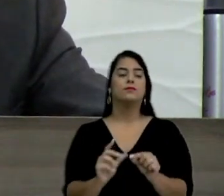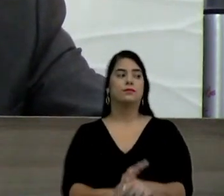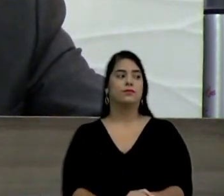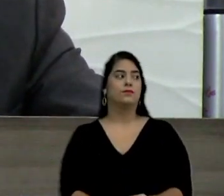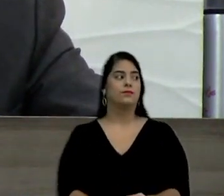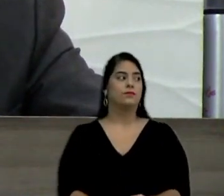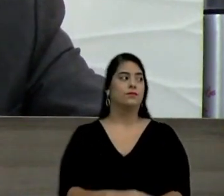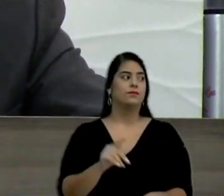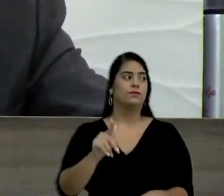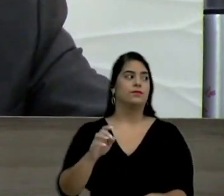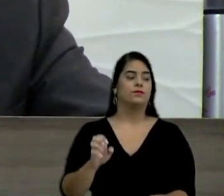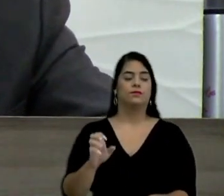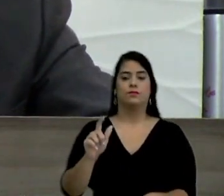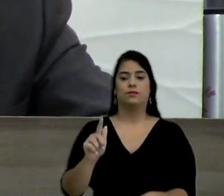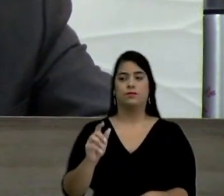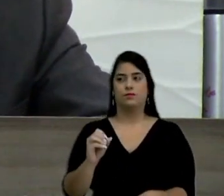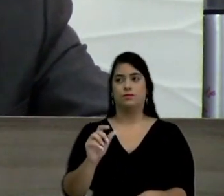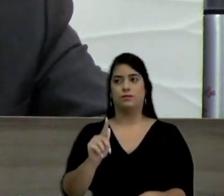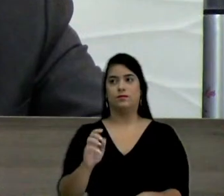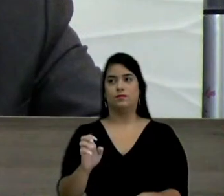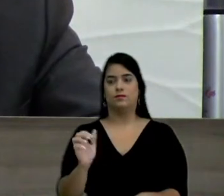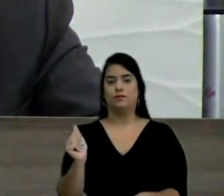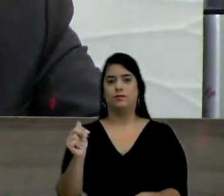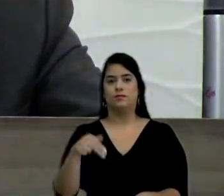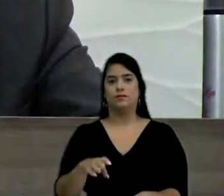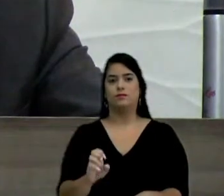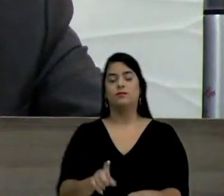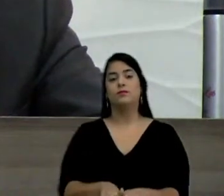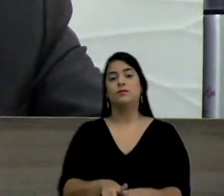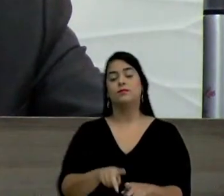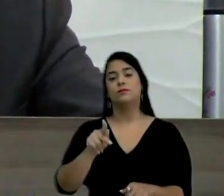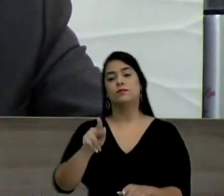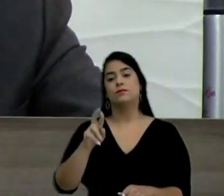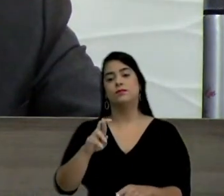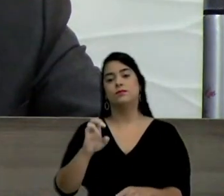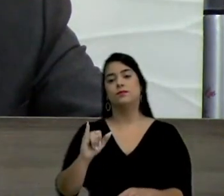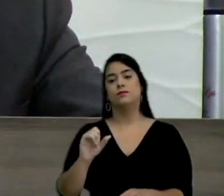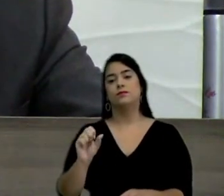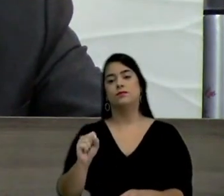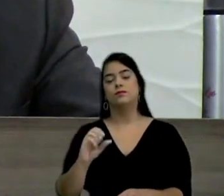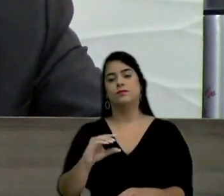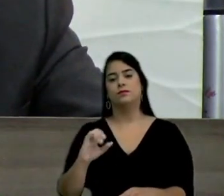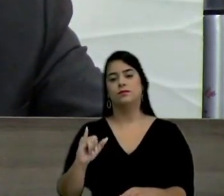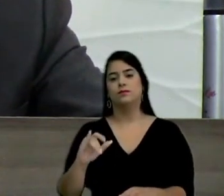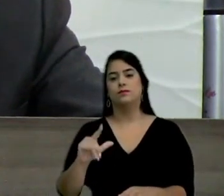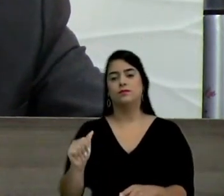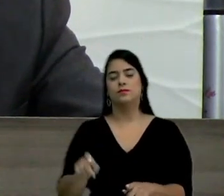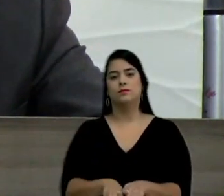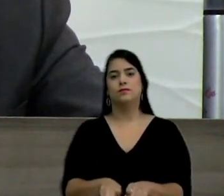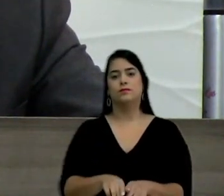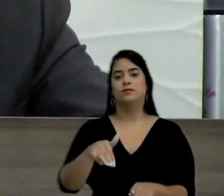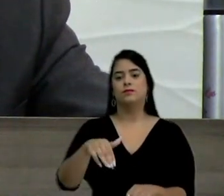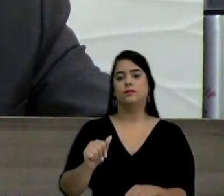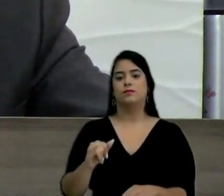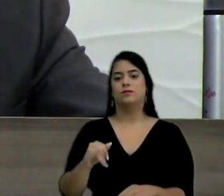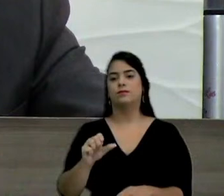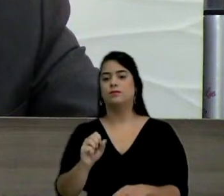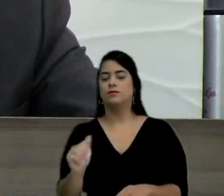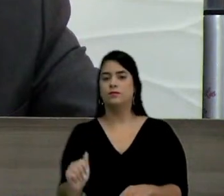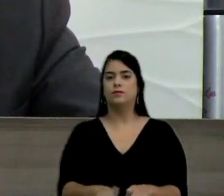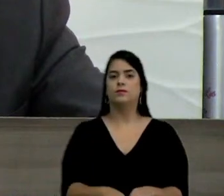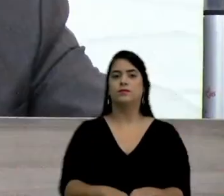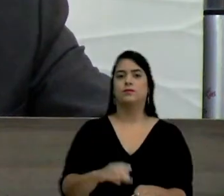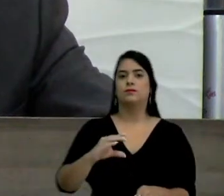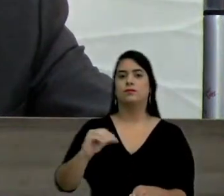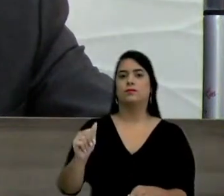GE Freitas pris Menezes ma Oliveira Carlos